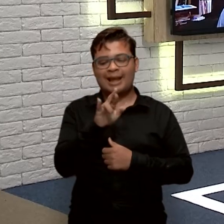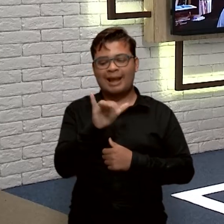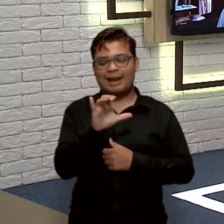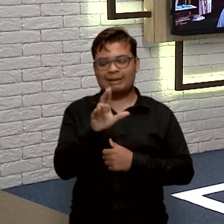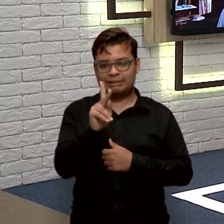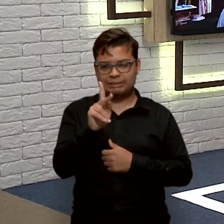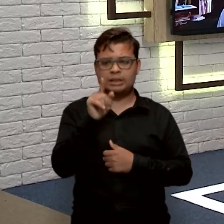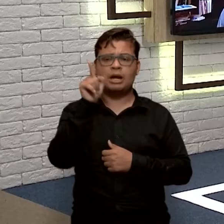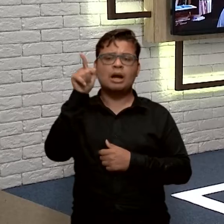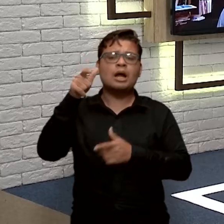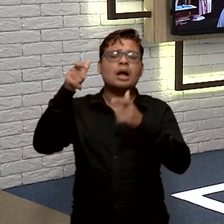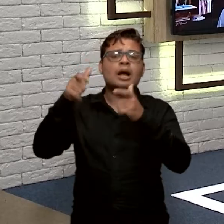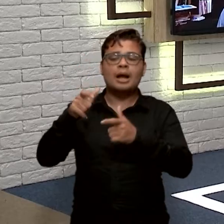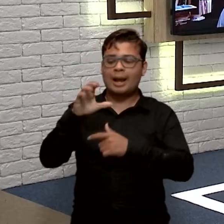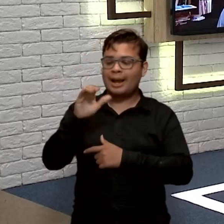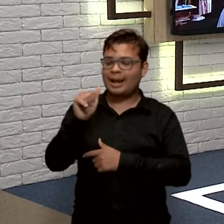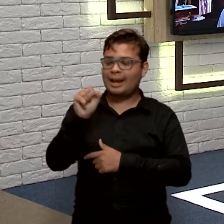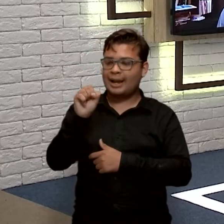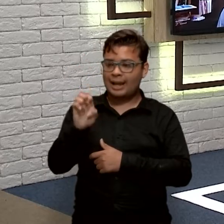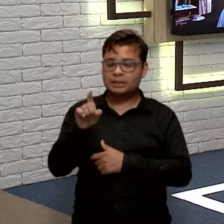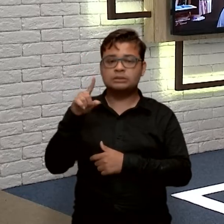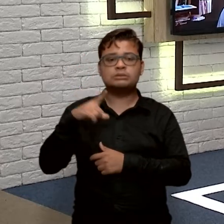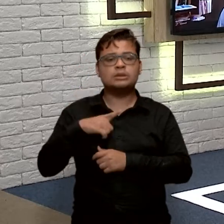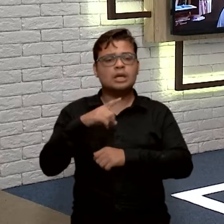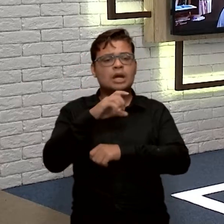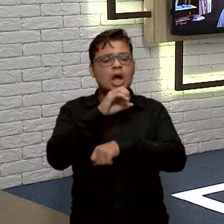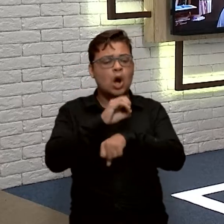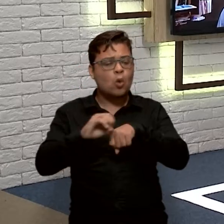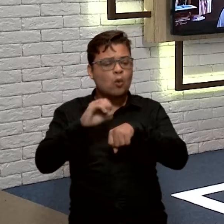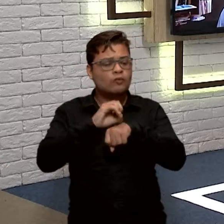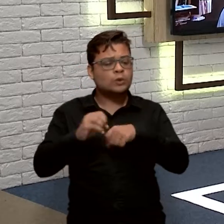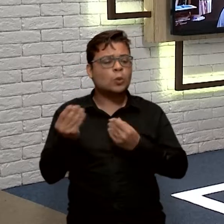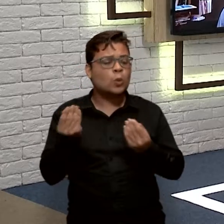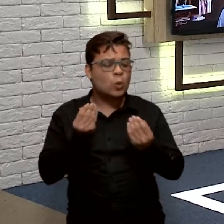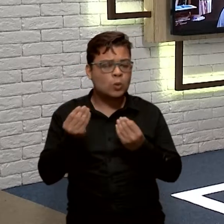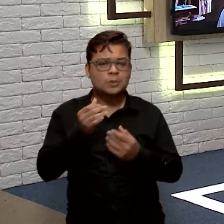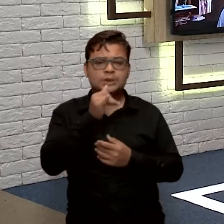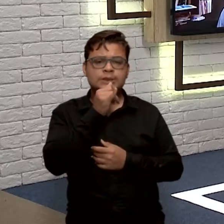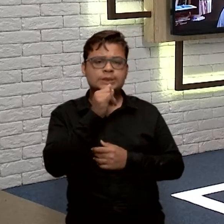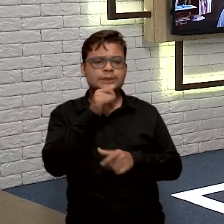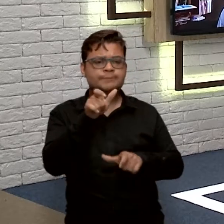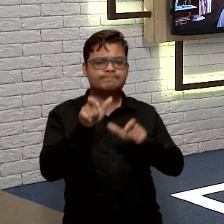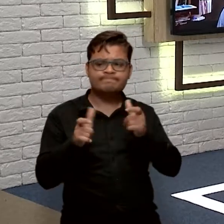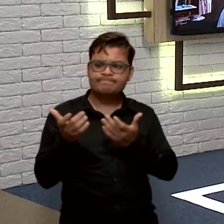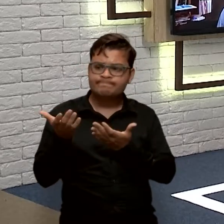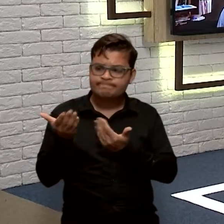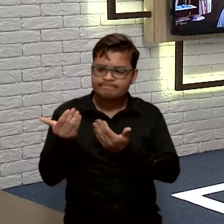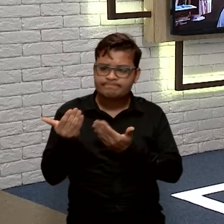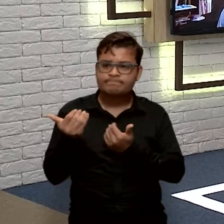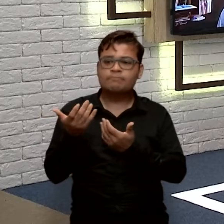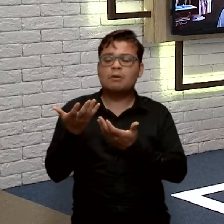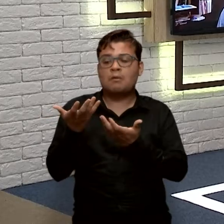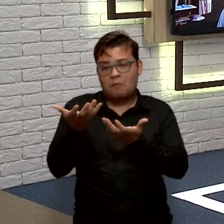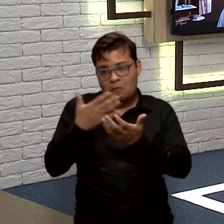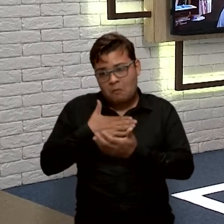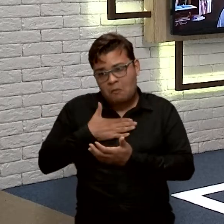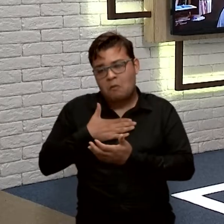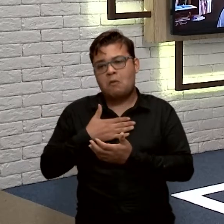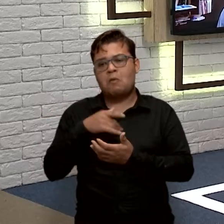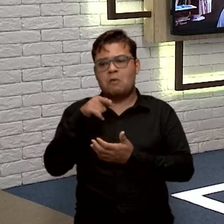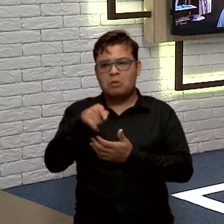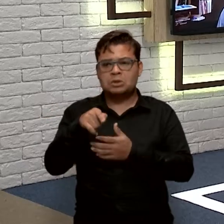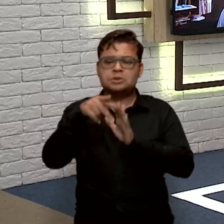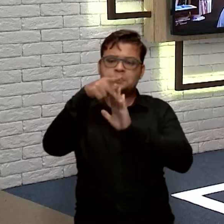que funciona a rotina da oficina? O adolescente, o pessoal que gosta da ideia do projeto, busca vocês vão atrás